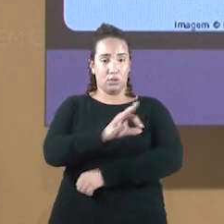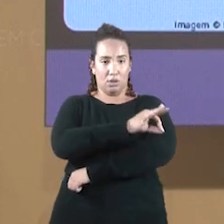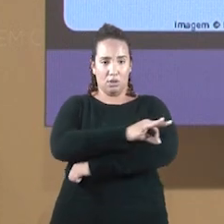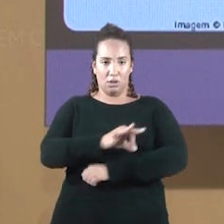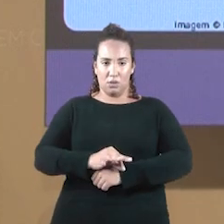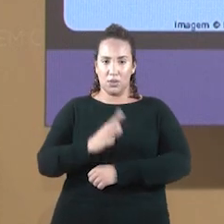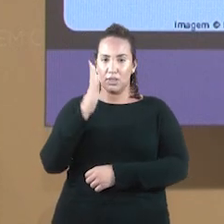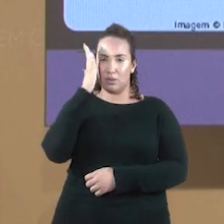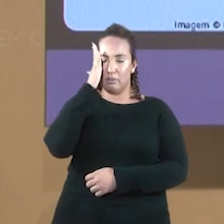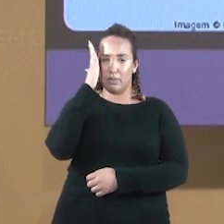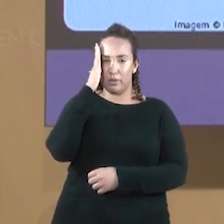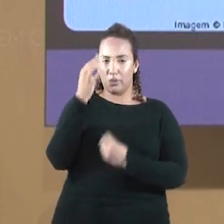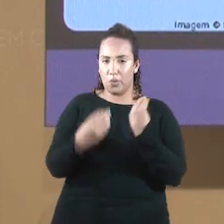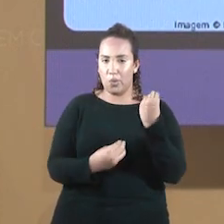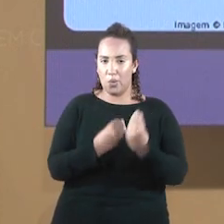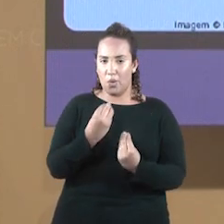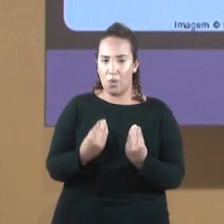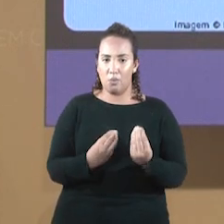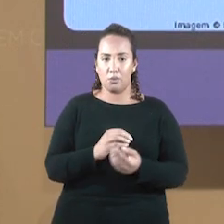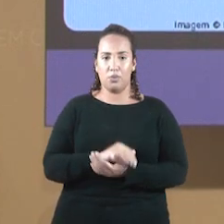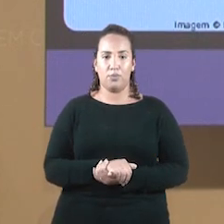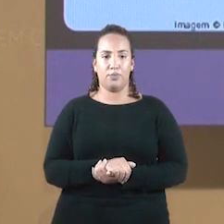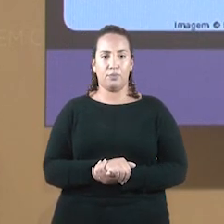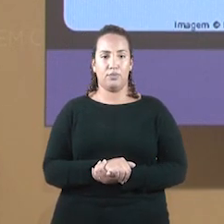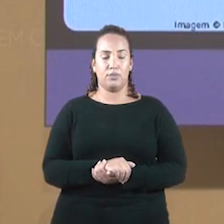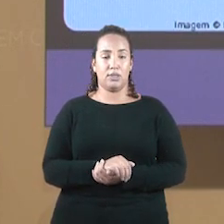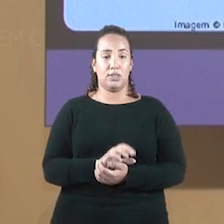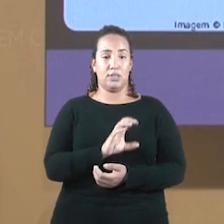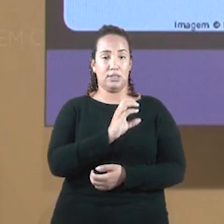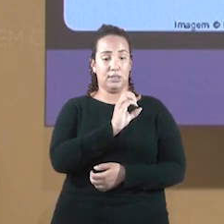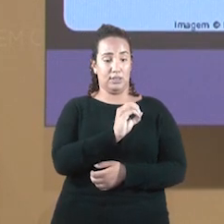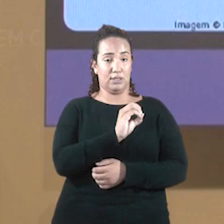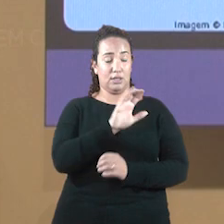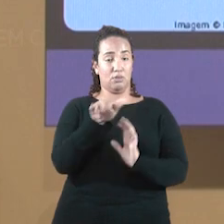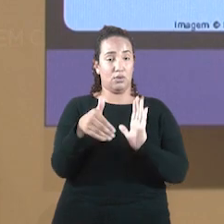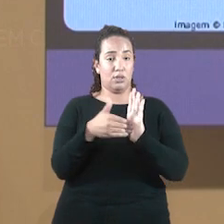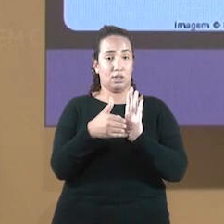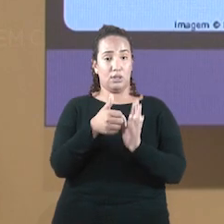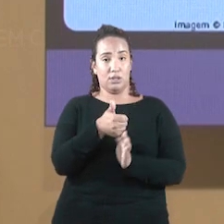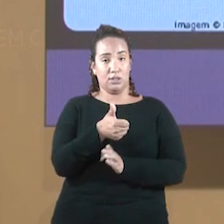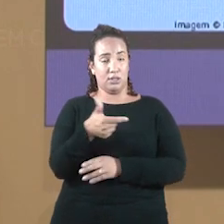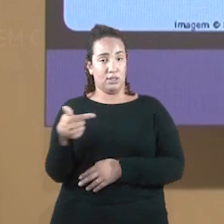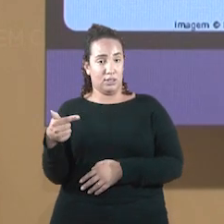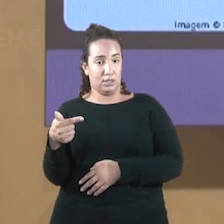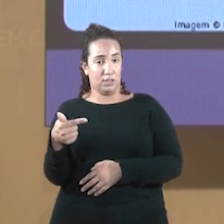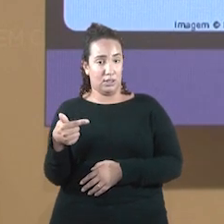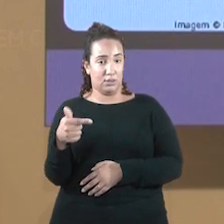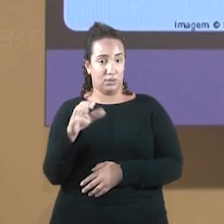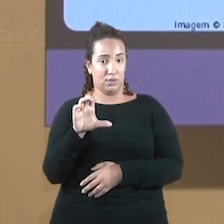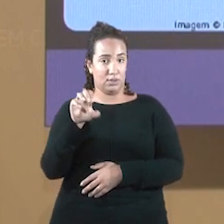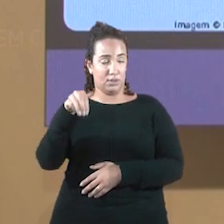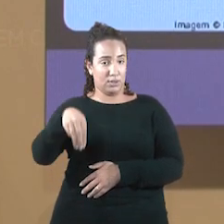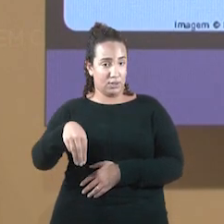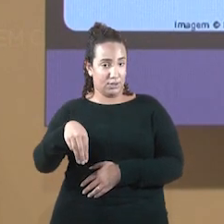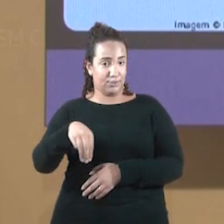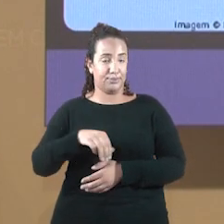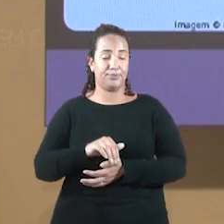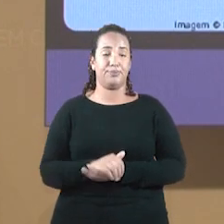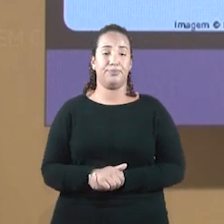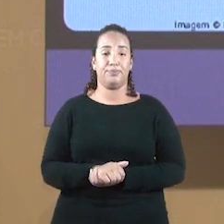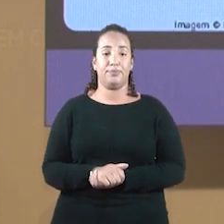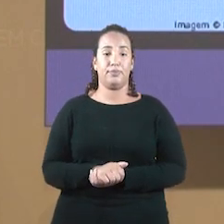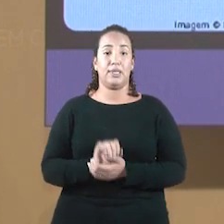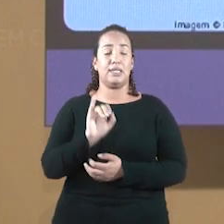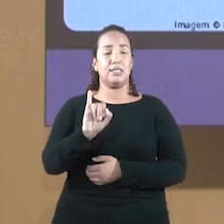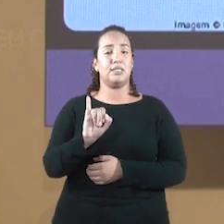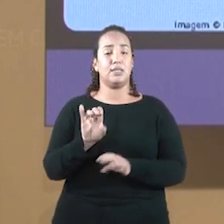régua aqui, ela vai do 0 até o 17 centímetros.